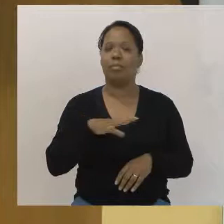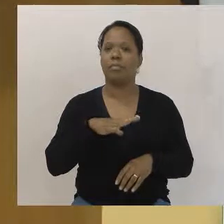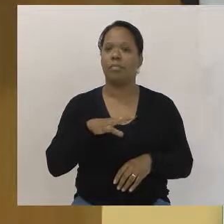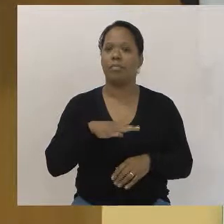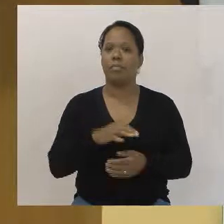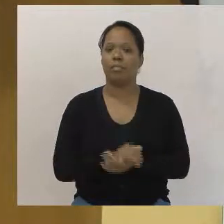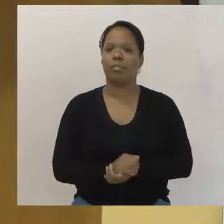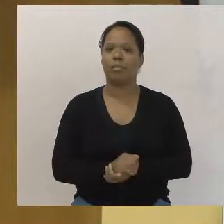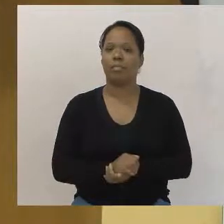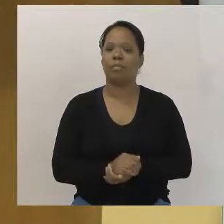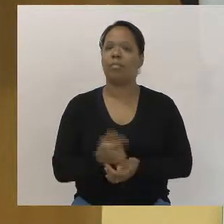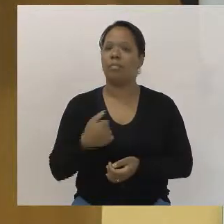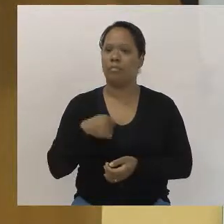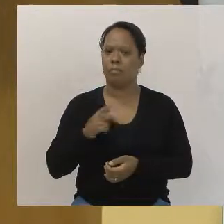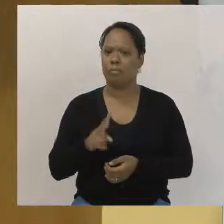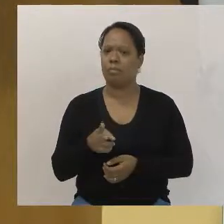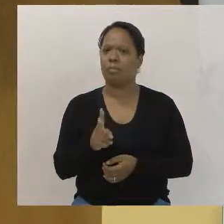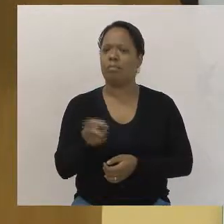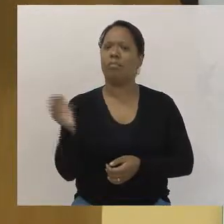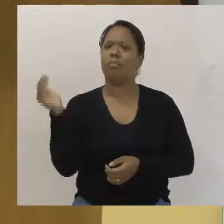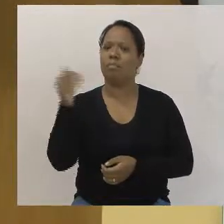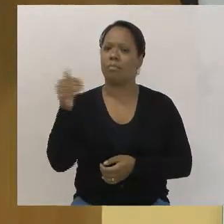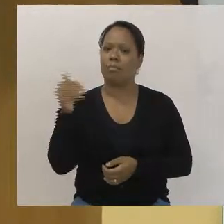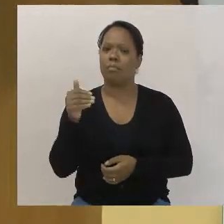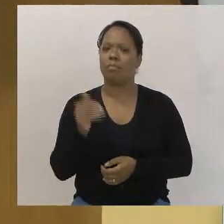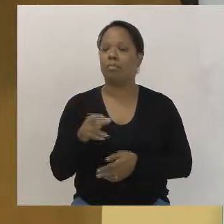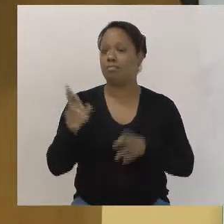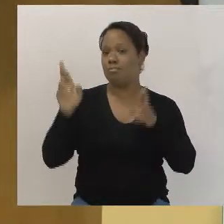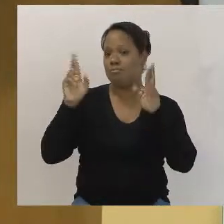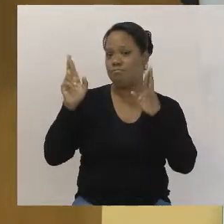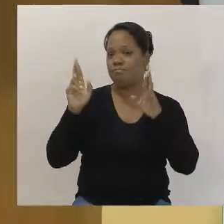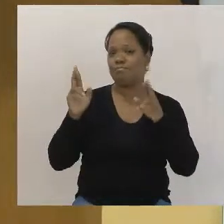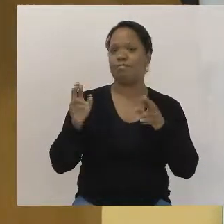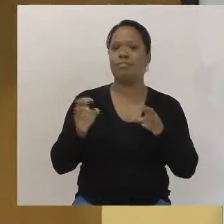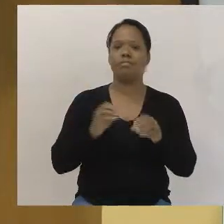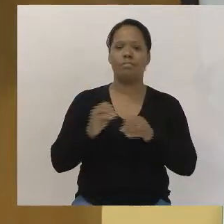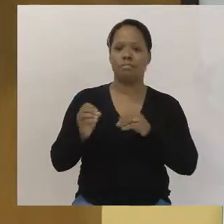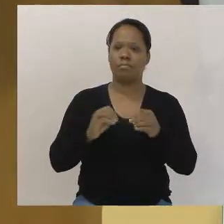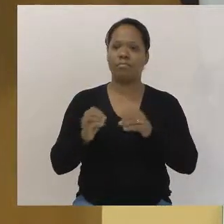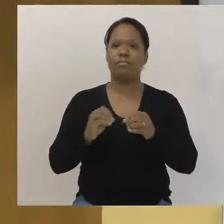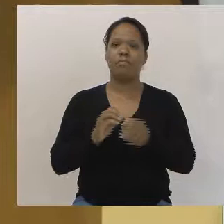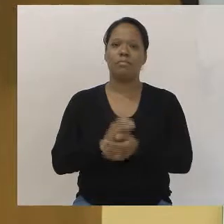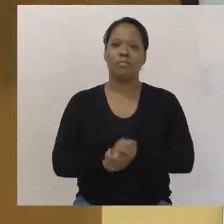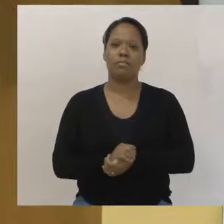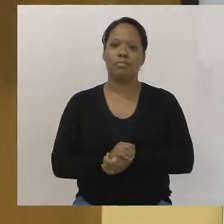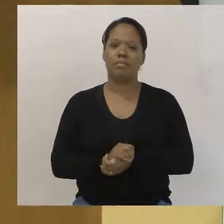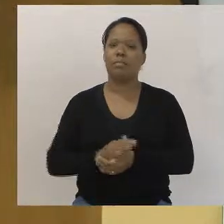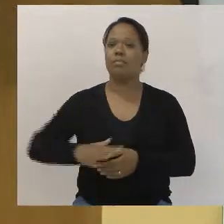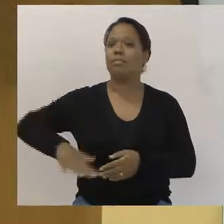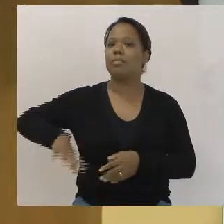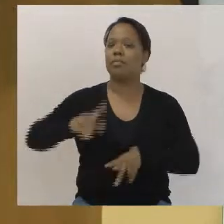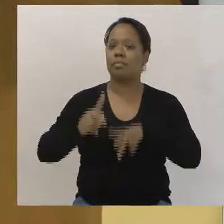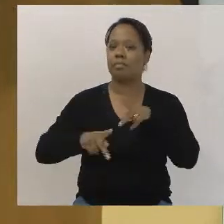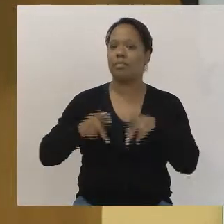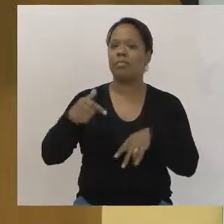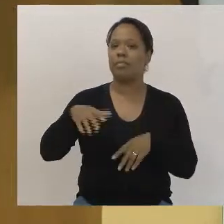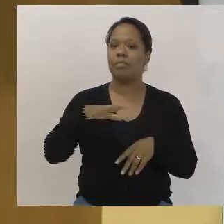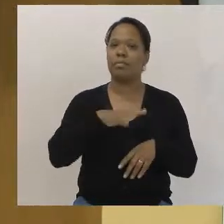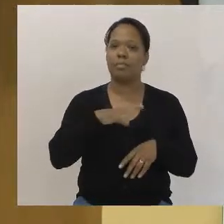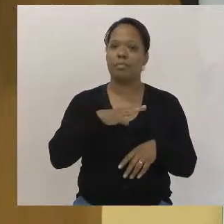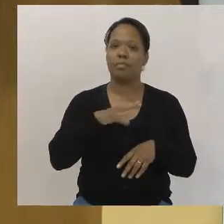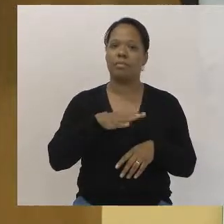todas elas estão aqui espero ser feita agora ser realizada o povo da nossa cidade